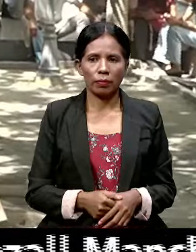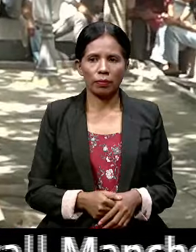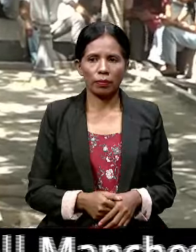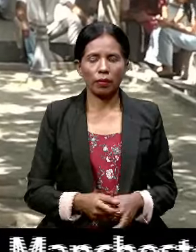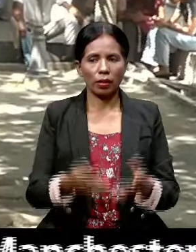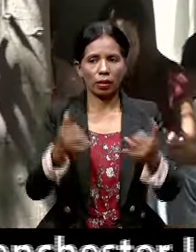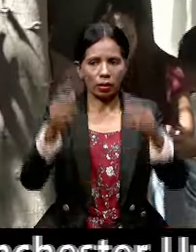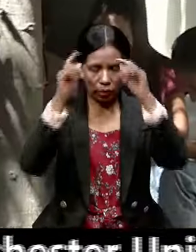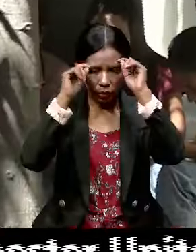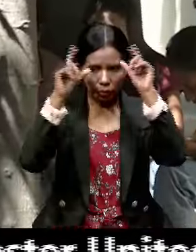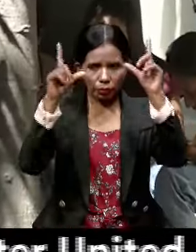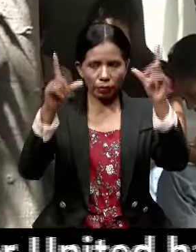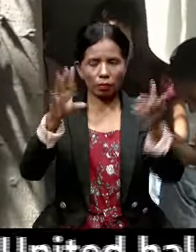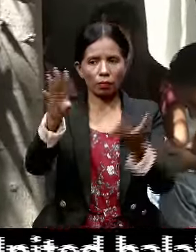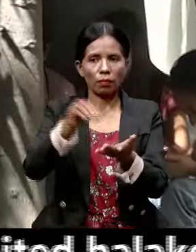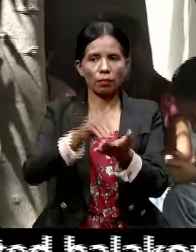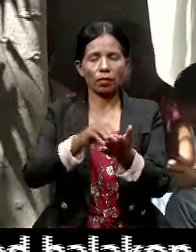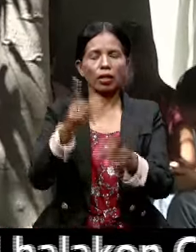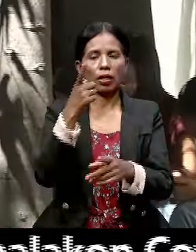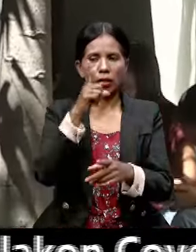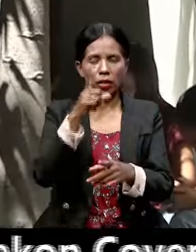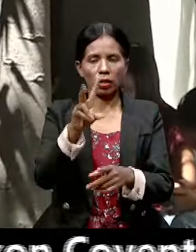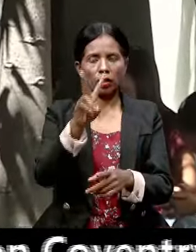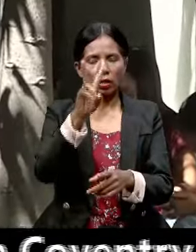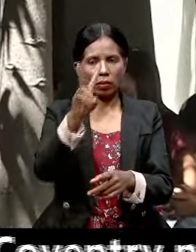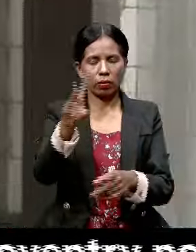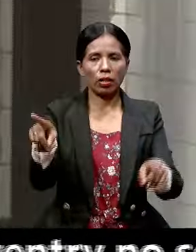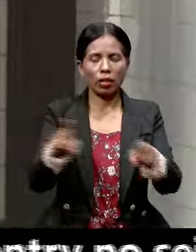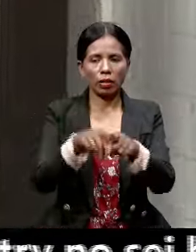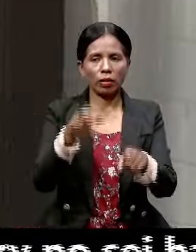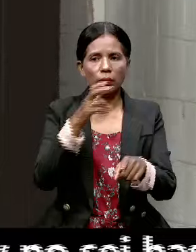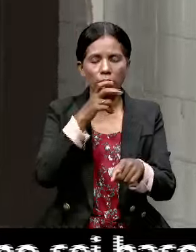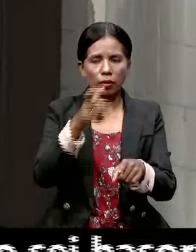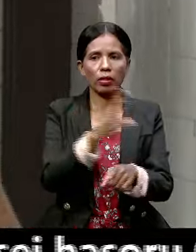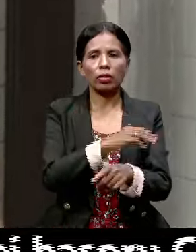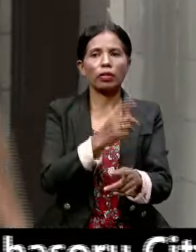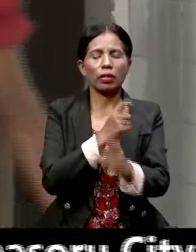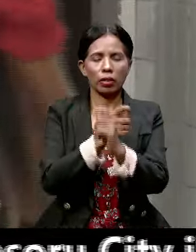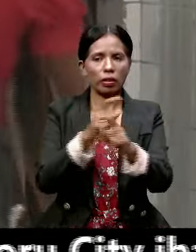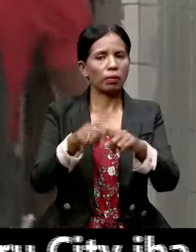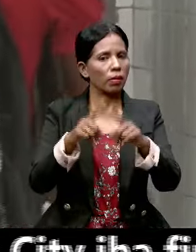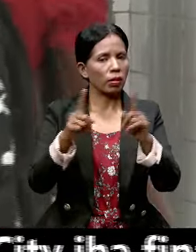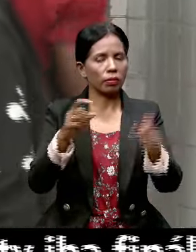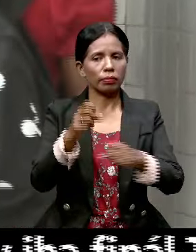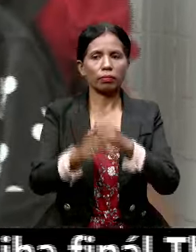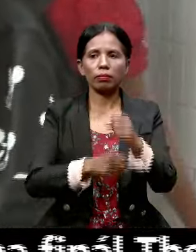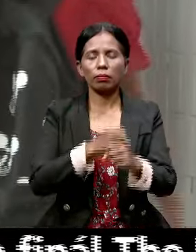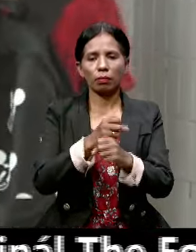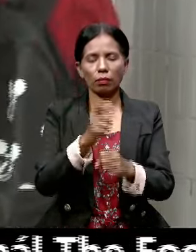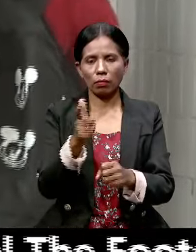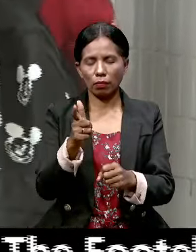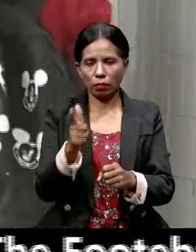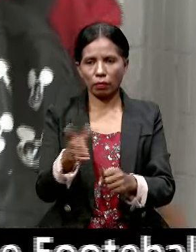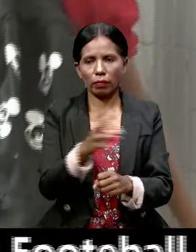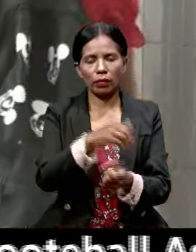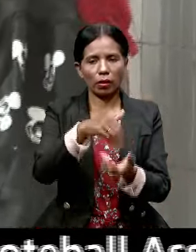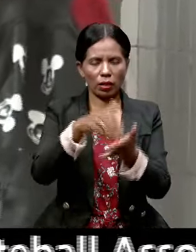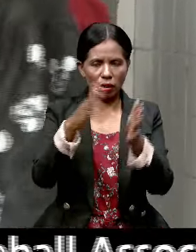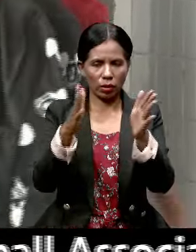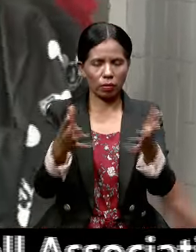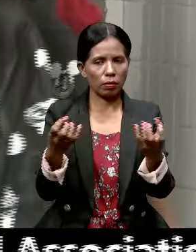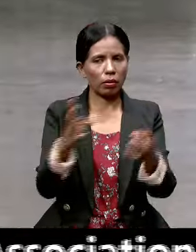Daudang ne Timor-Leste adopta lian ofisial rua hanesan portugues no tetun, mai be tinan rua nulu resinona, estudante